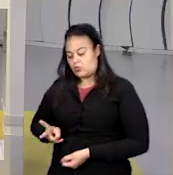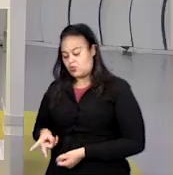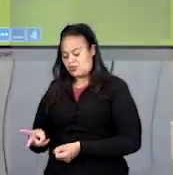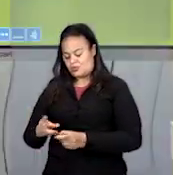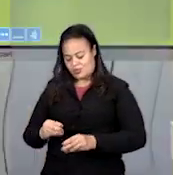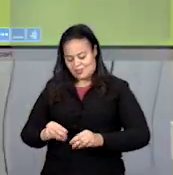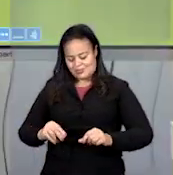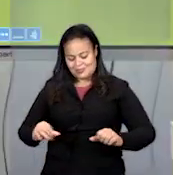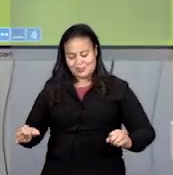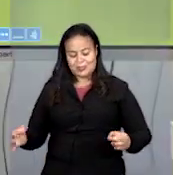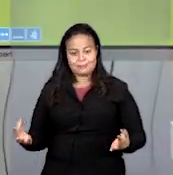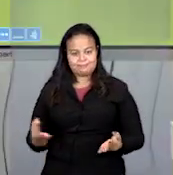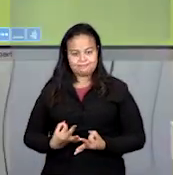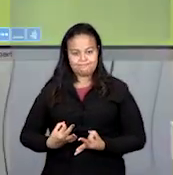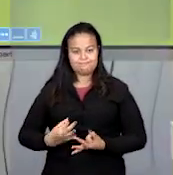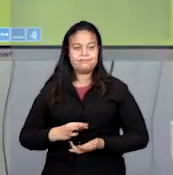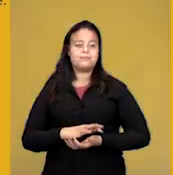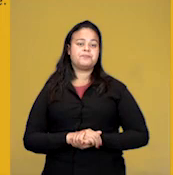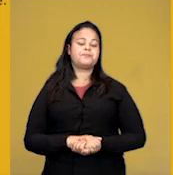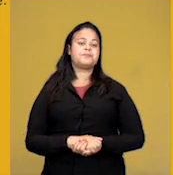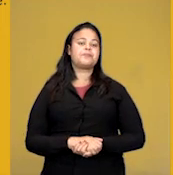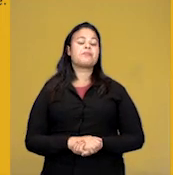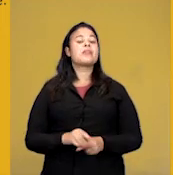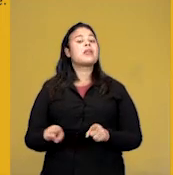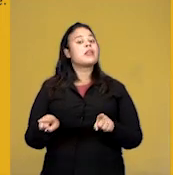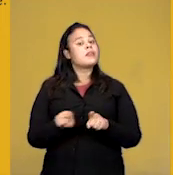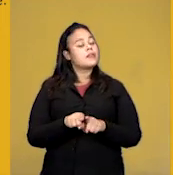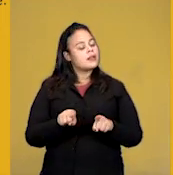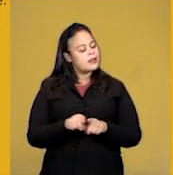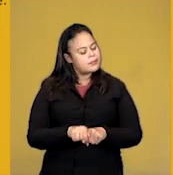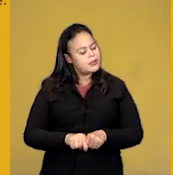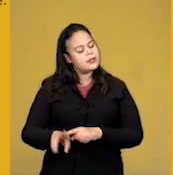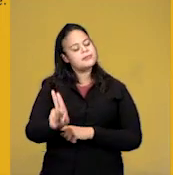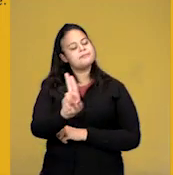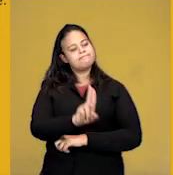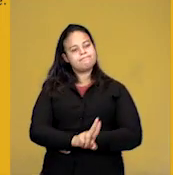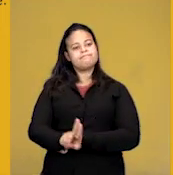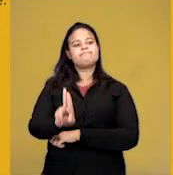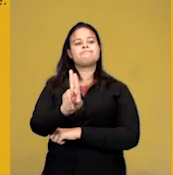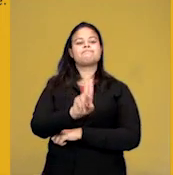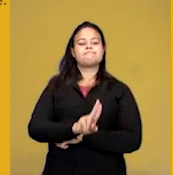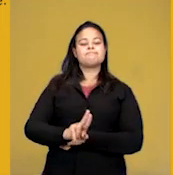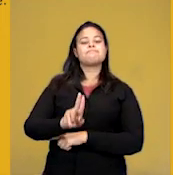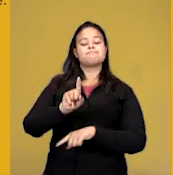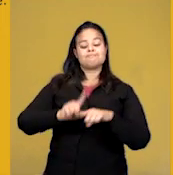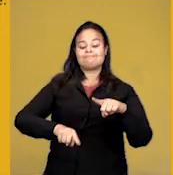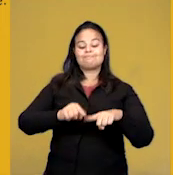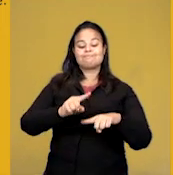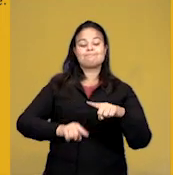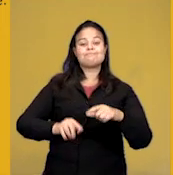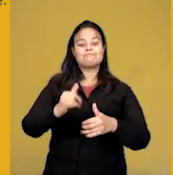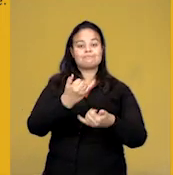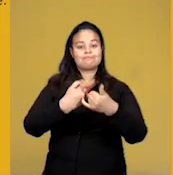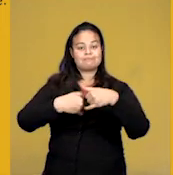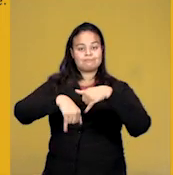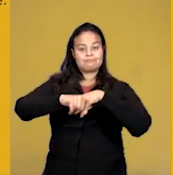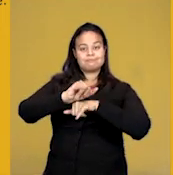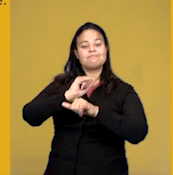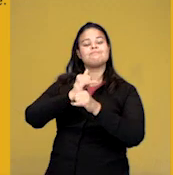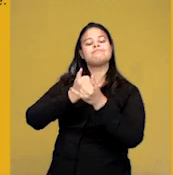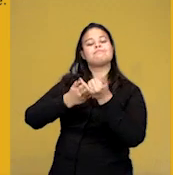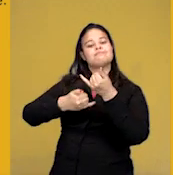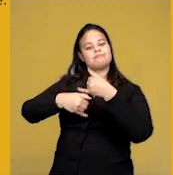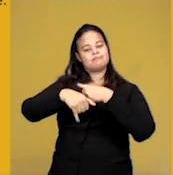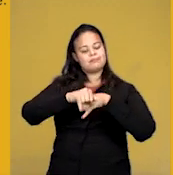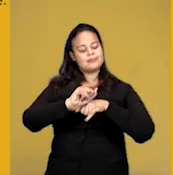Bom, a gente também faz uso de produtos químicos que afetam